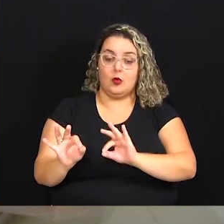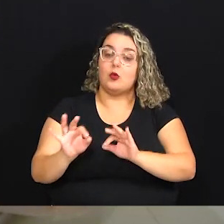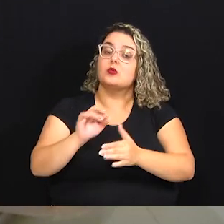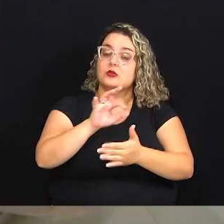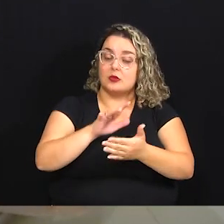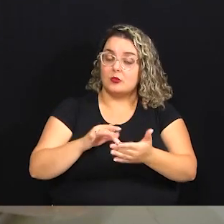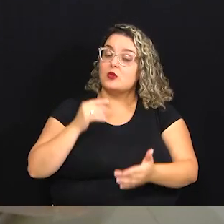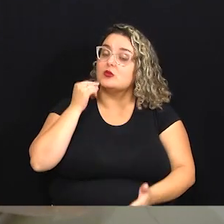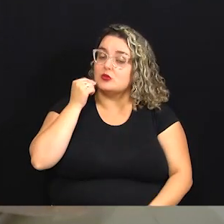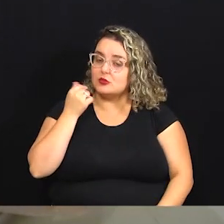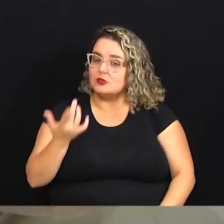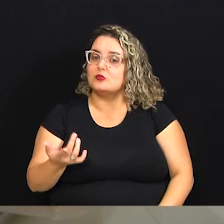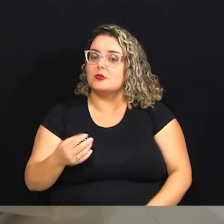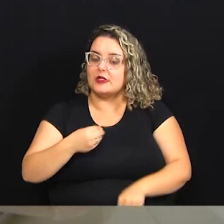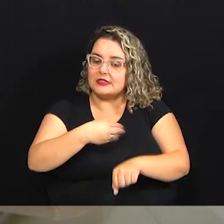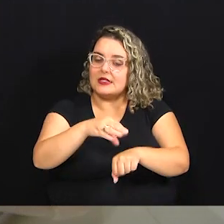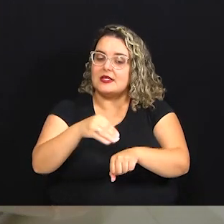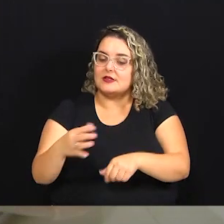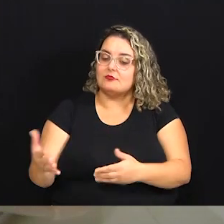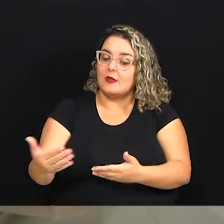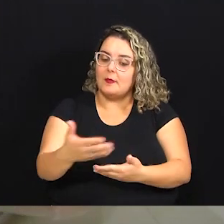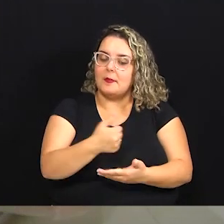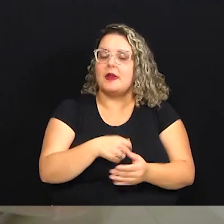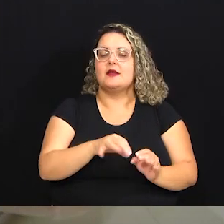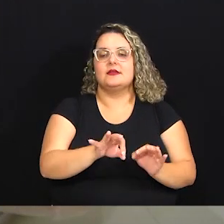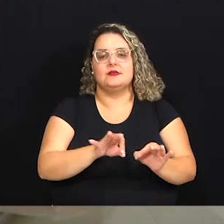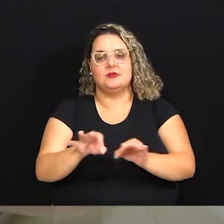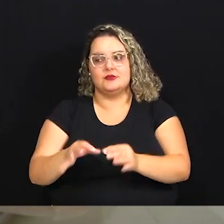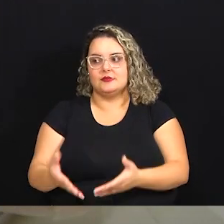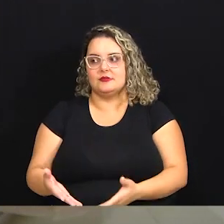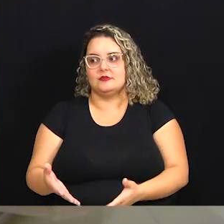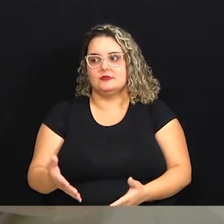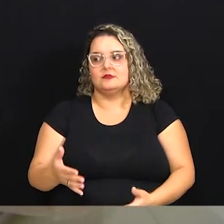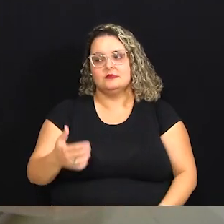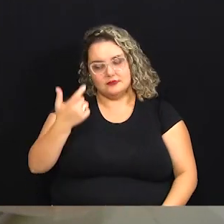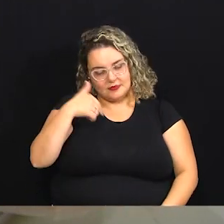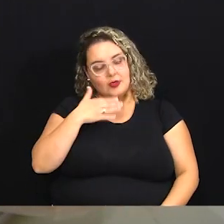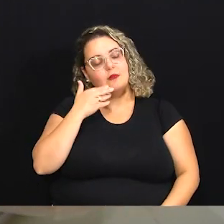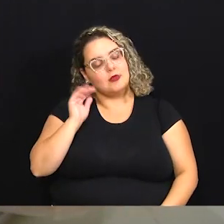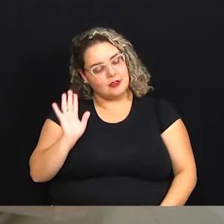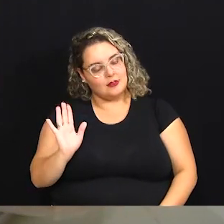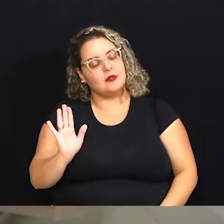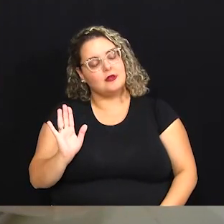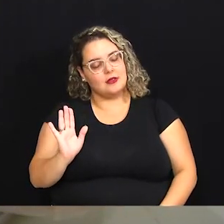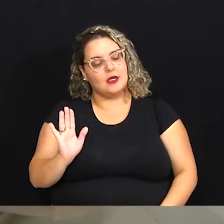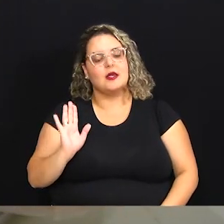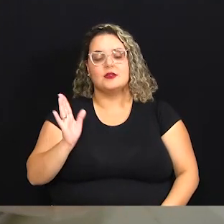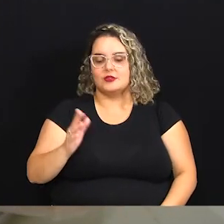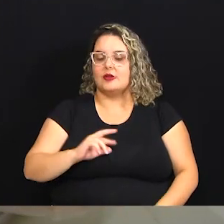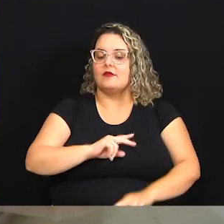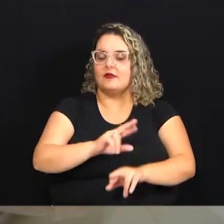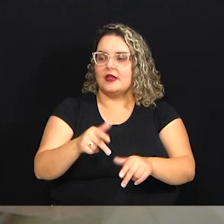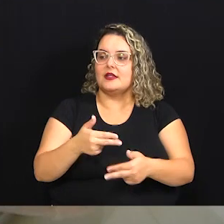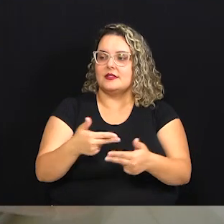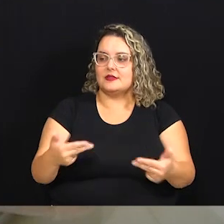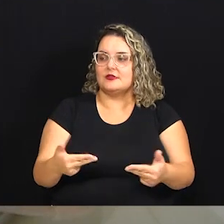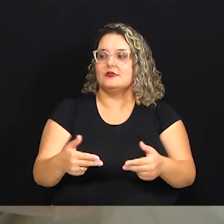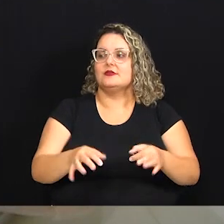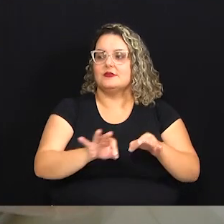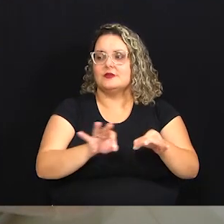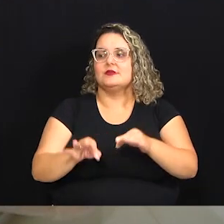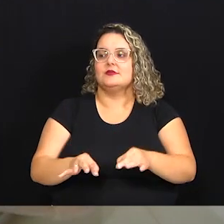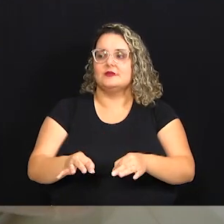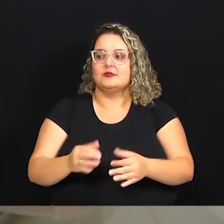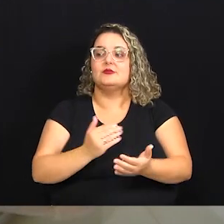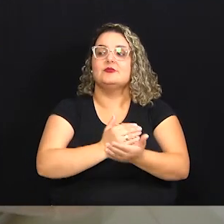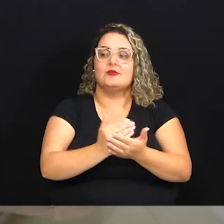aqui, acompanhem o Na Ponta do Lápis para pegar essas dicas, para vocês se organizarem. Eu tô melhorando, viu, gente? Já tem bastante coisa organizada aí do começo do